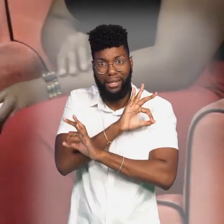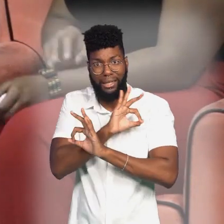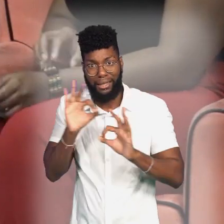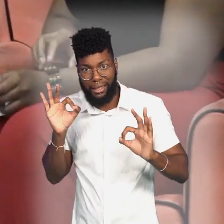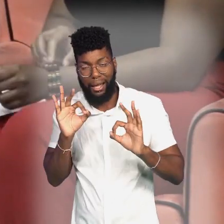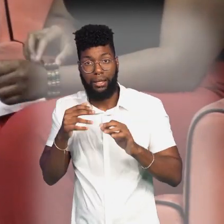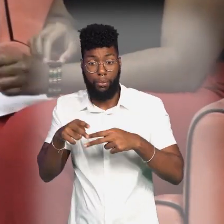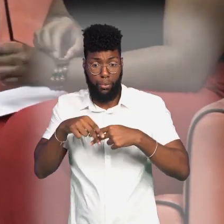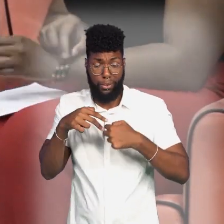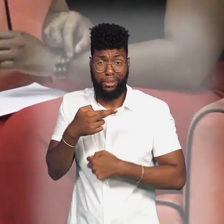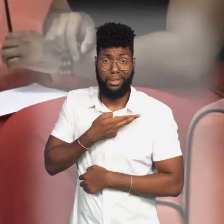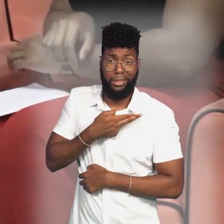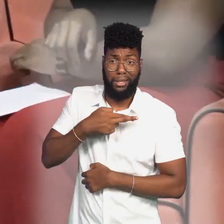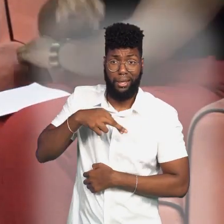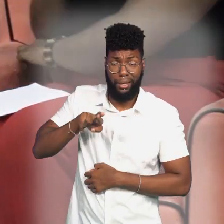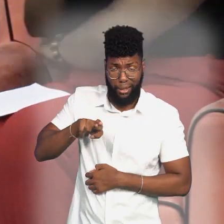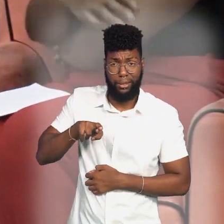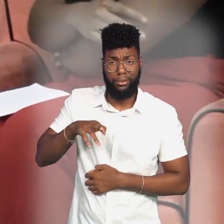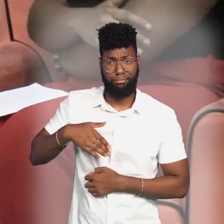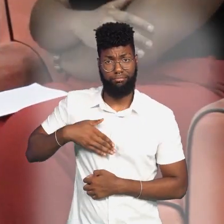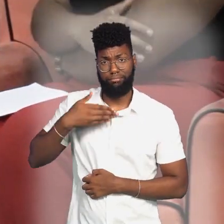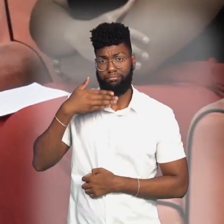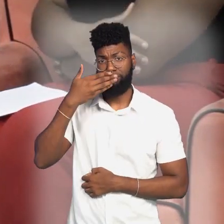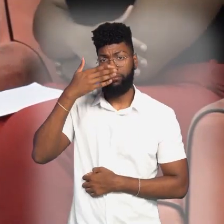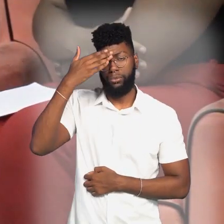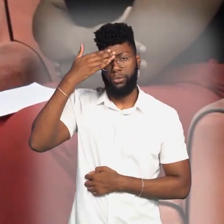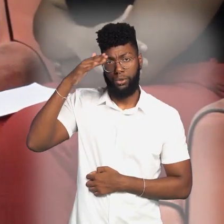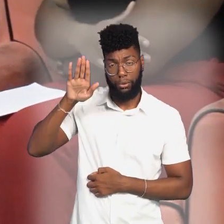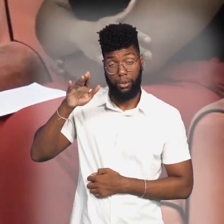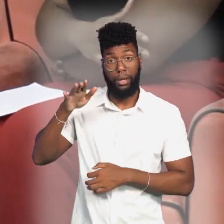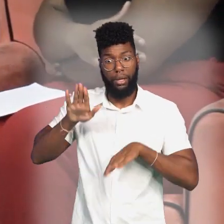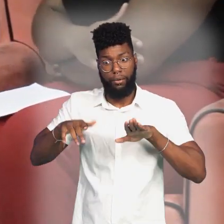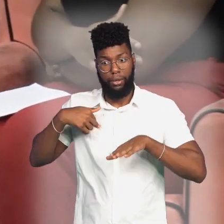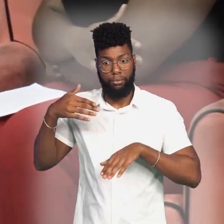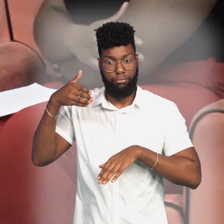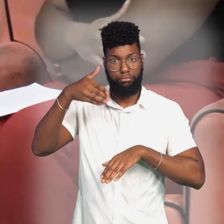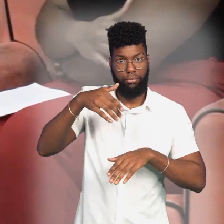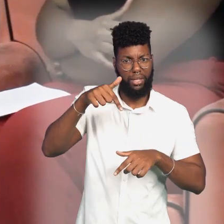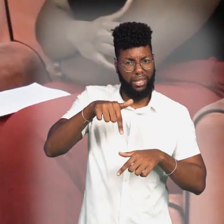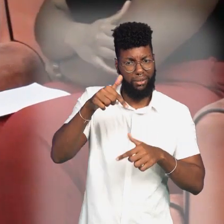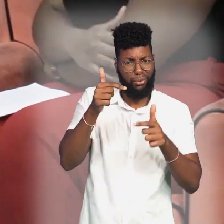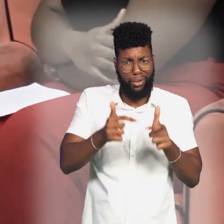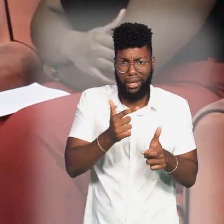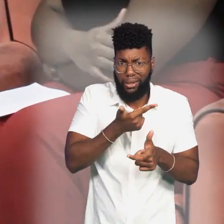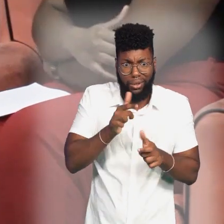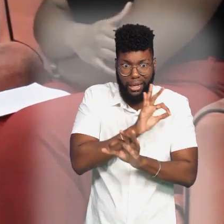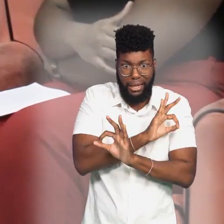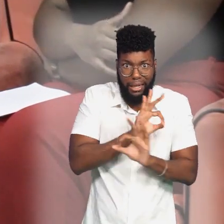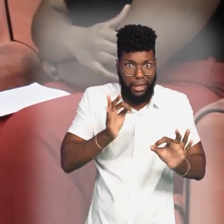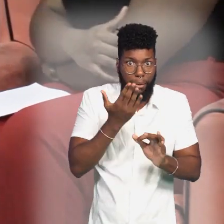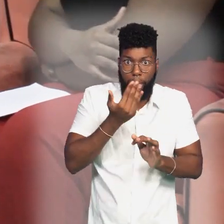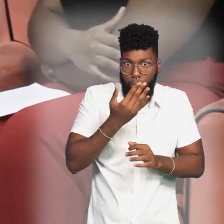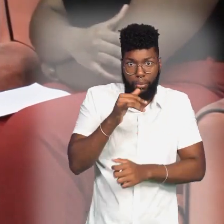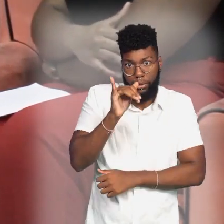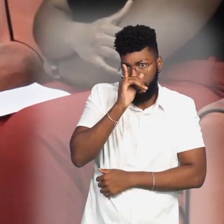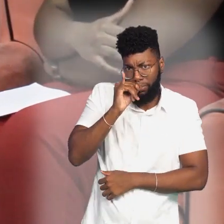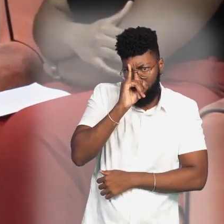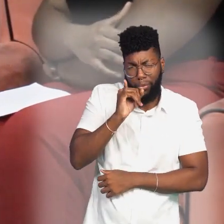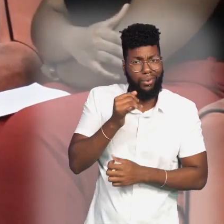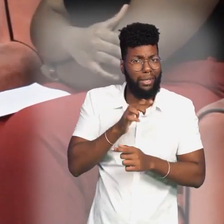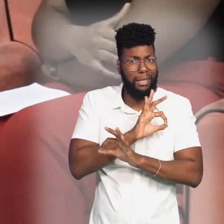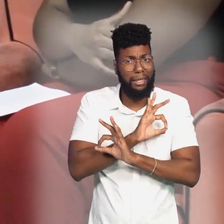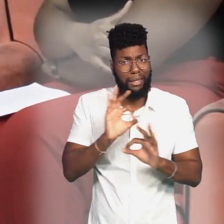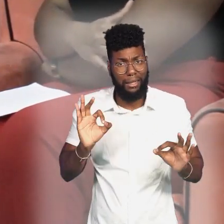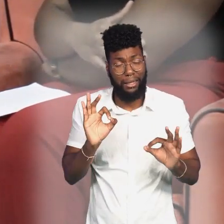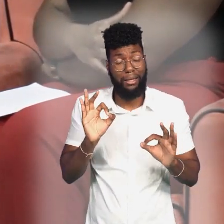tiver eu chego num lugar, não tem nada para comer, a não ser carne de porco. Aí sim posso comer para